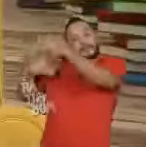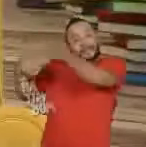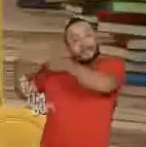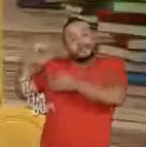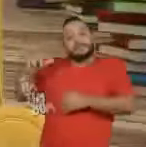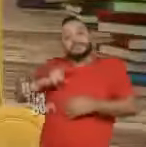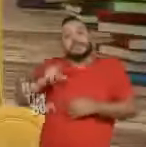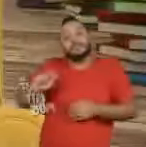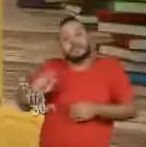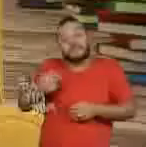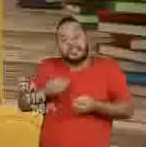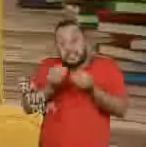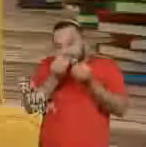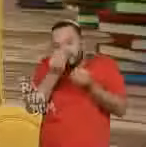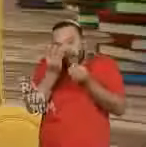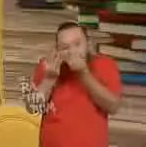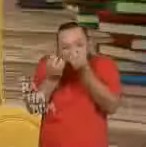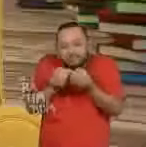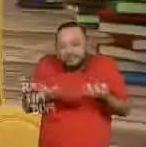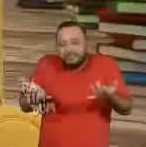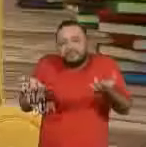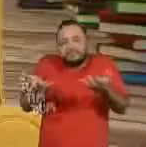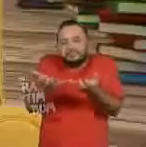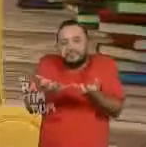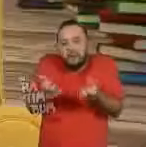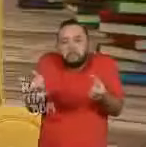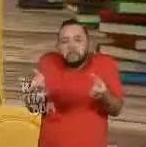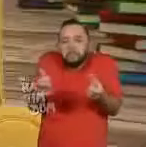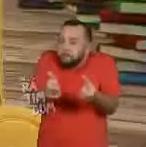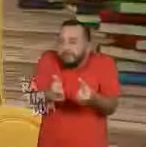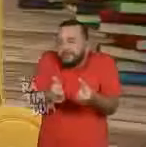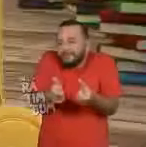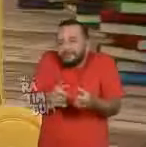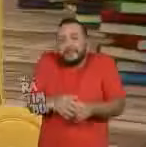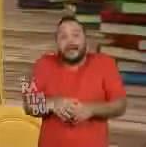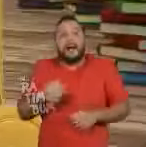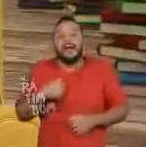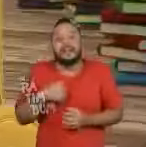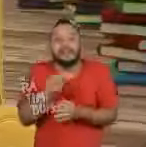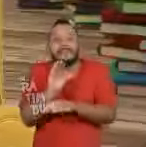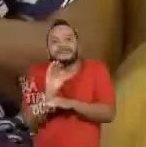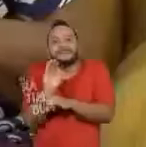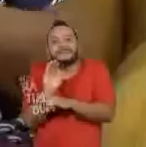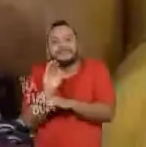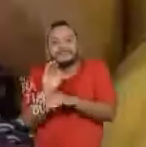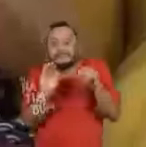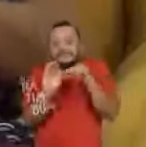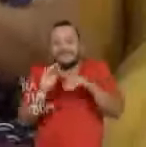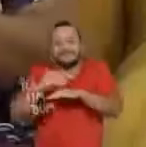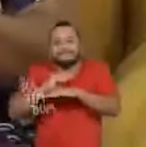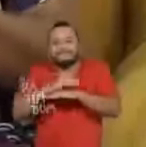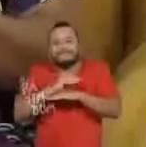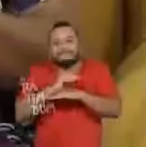o menor jardim do mundo. Foi então que o vovô Tatu-Bolinha sorriu e disse: